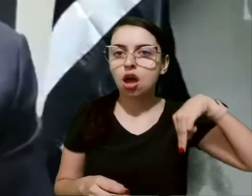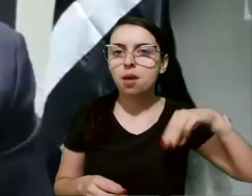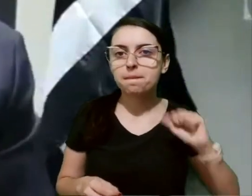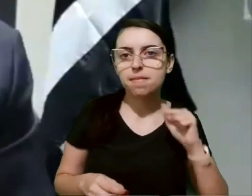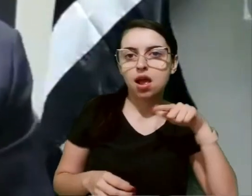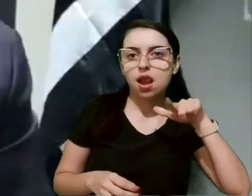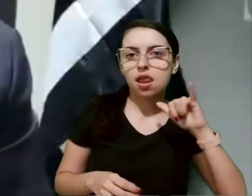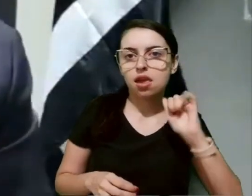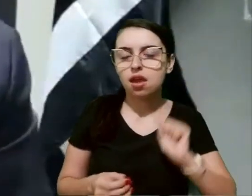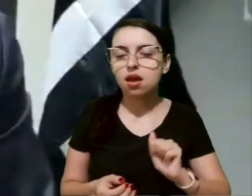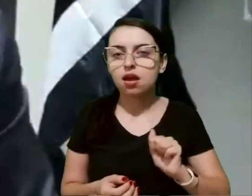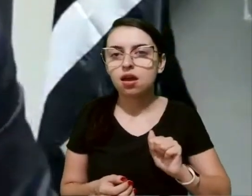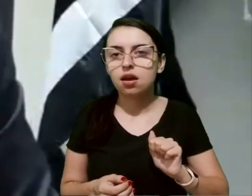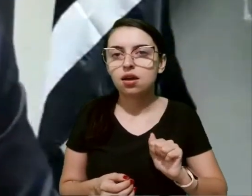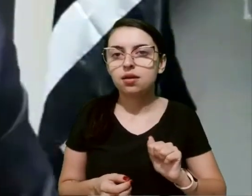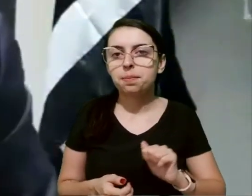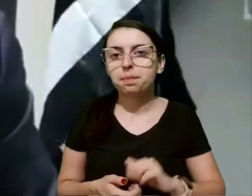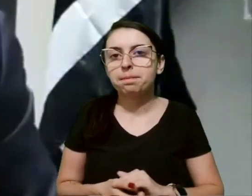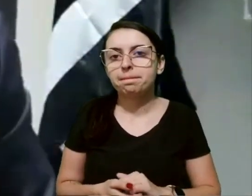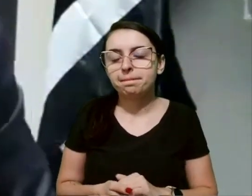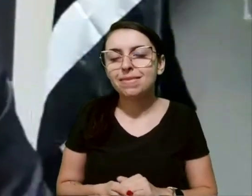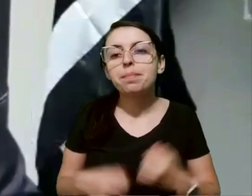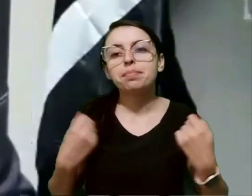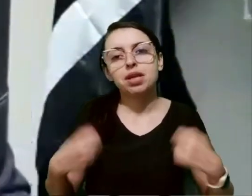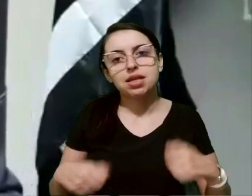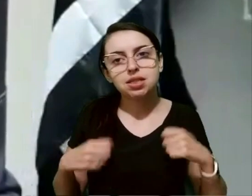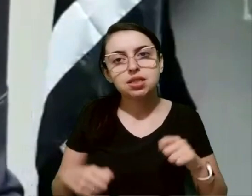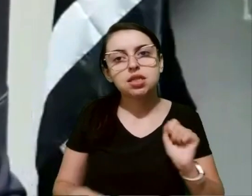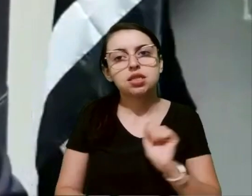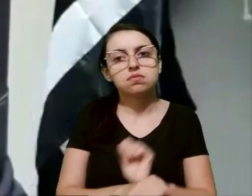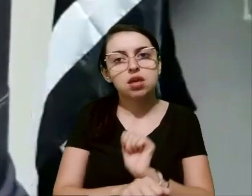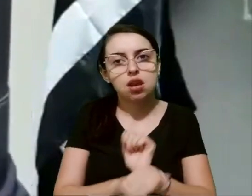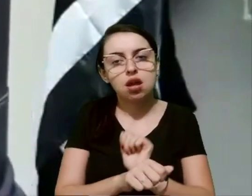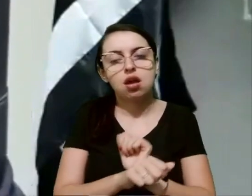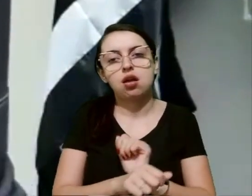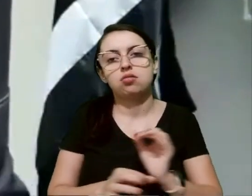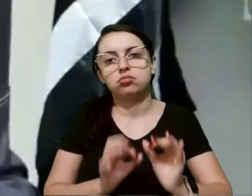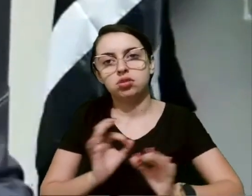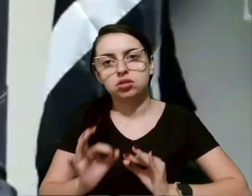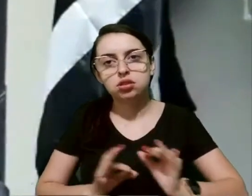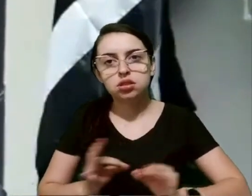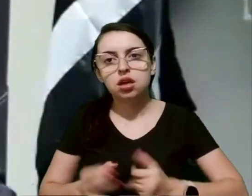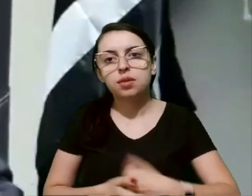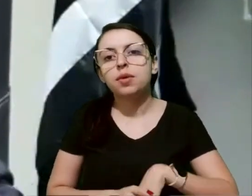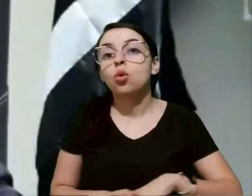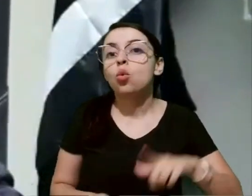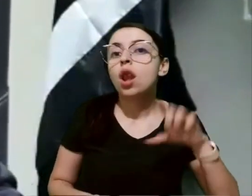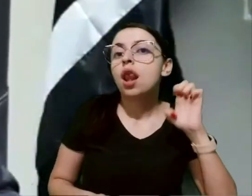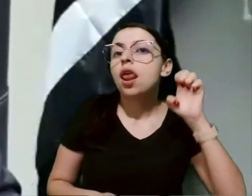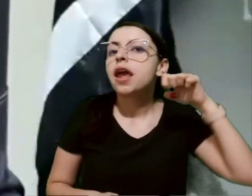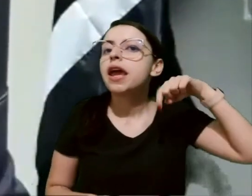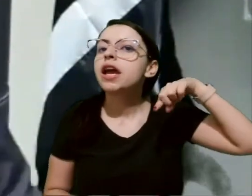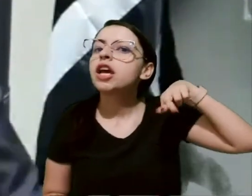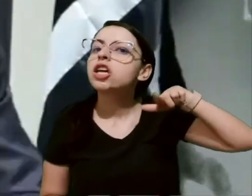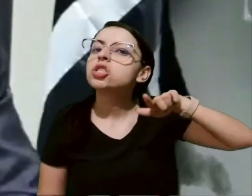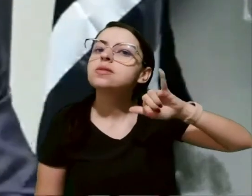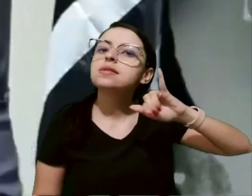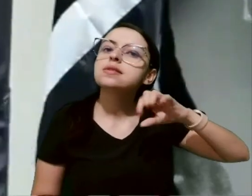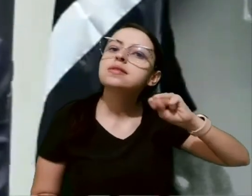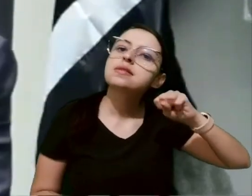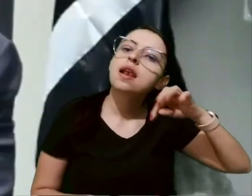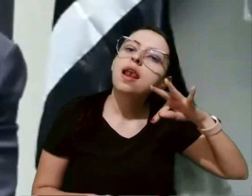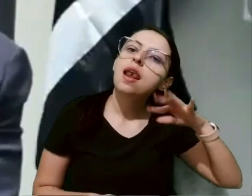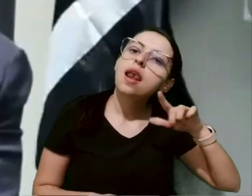e, seria necessário ou esperado dentro do sistema que aí sim o legislativo se manifestar.